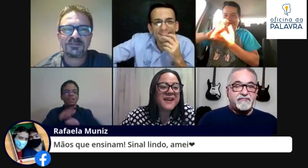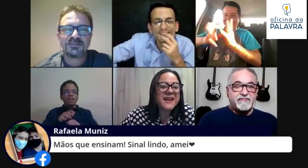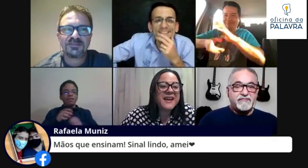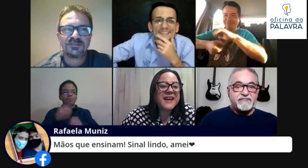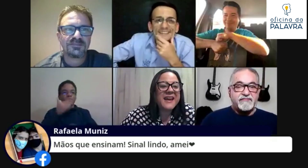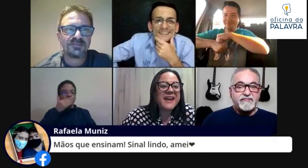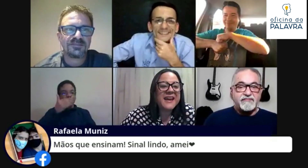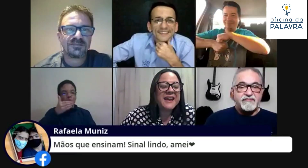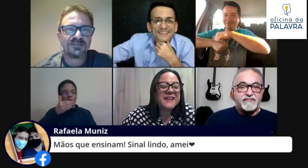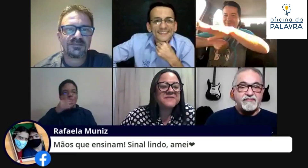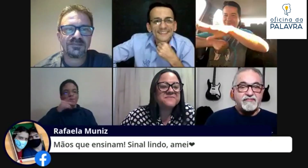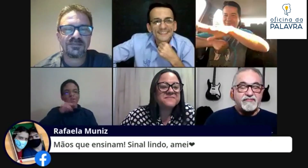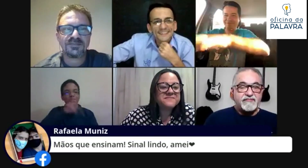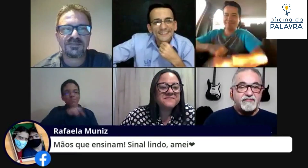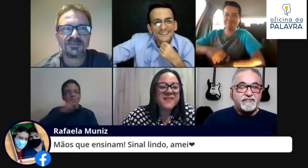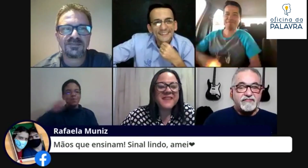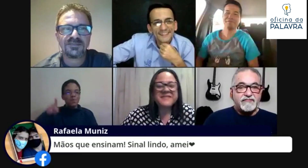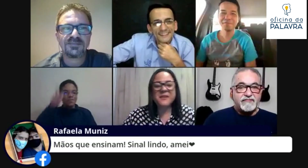explicasse, né?